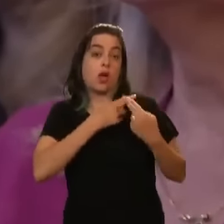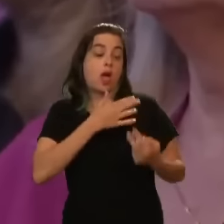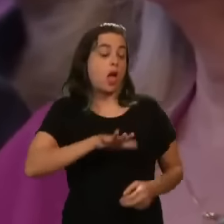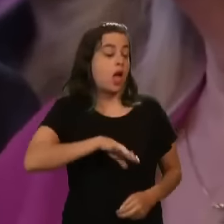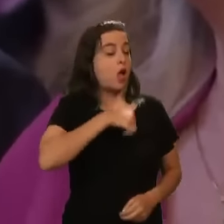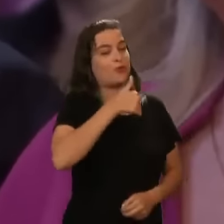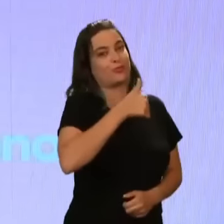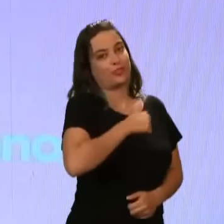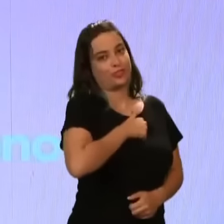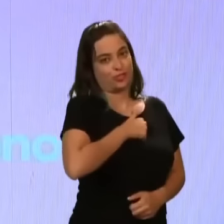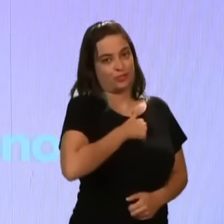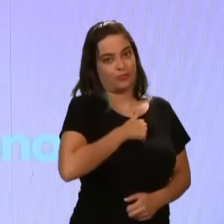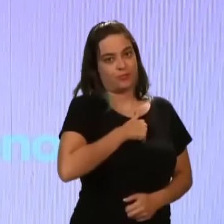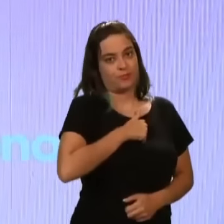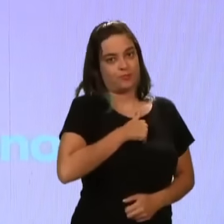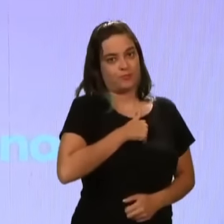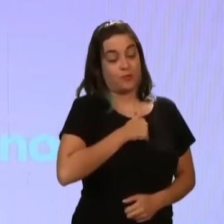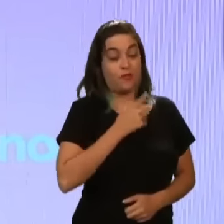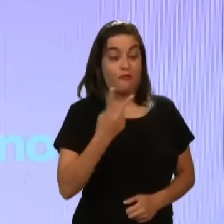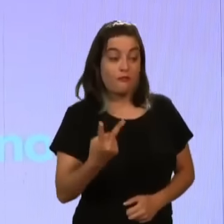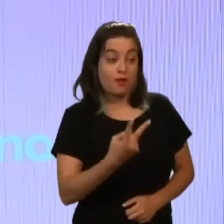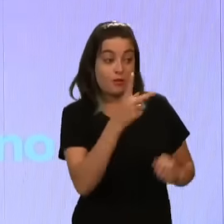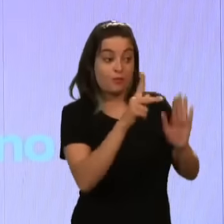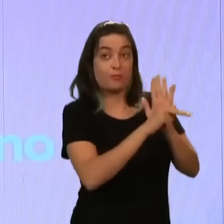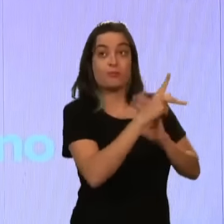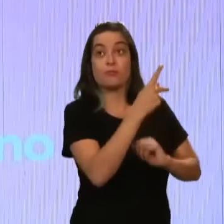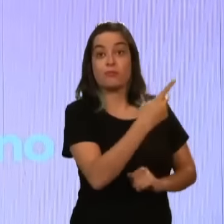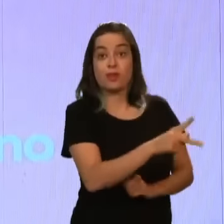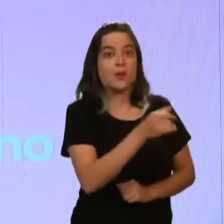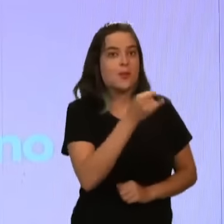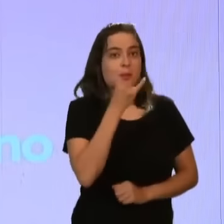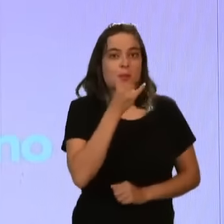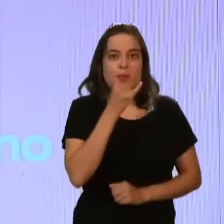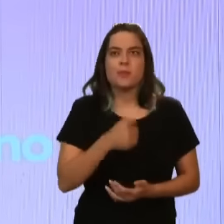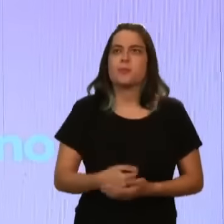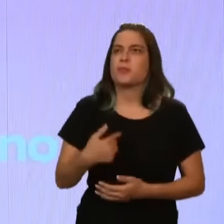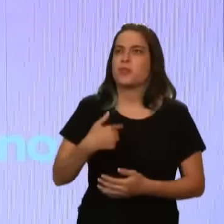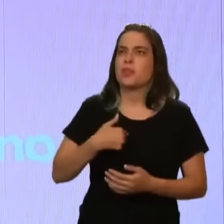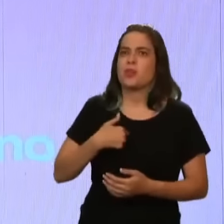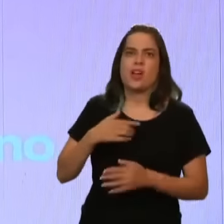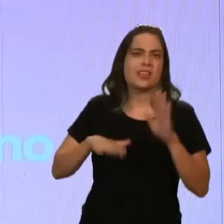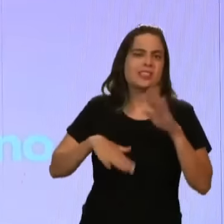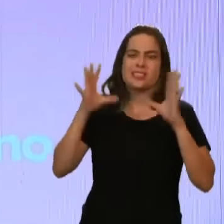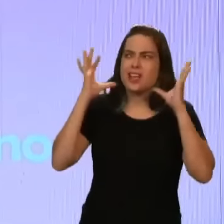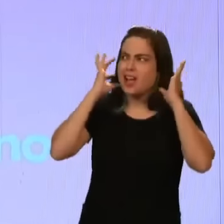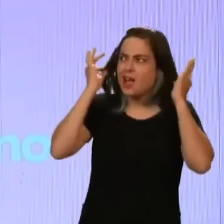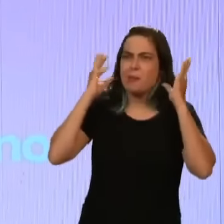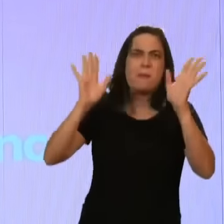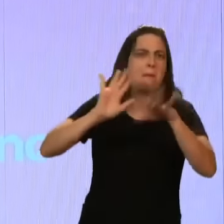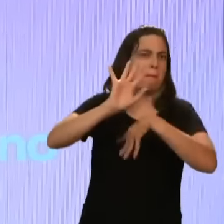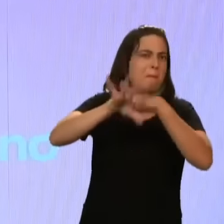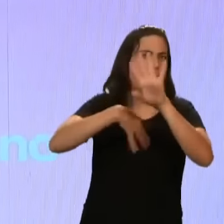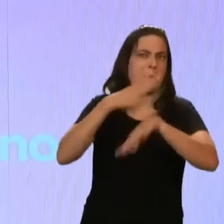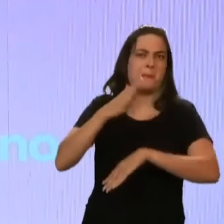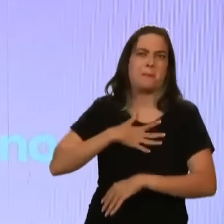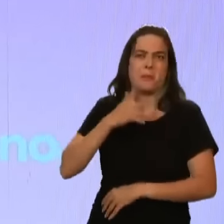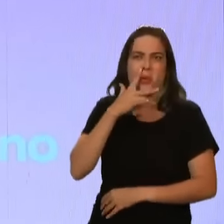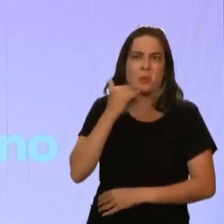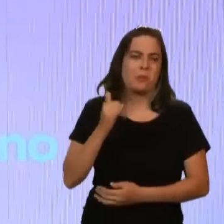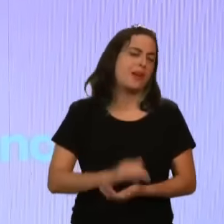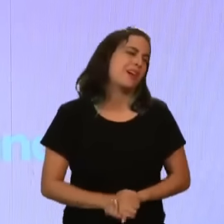O valor próprio, eu posso estar com o cabelo super bonito, só que não, e meu pai...